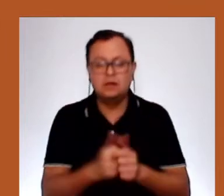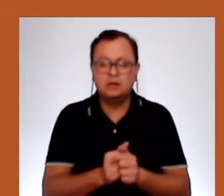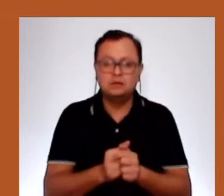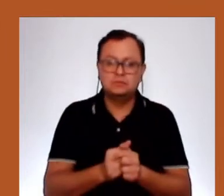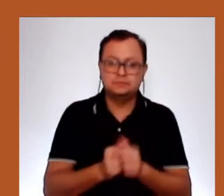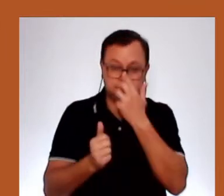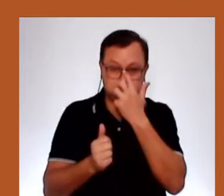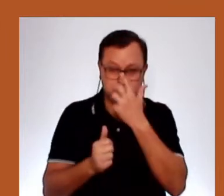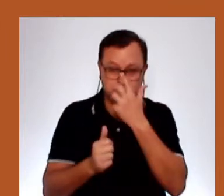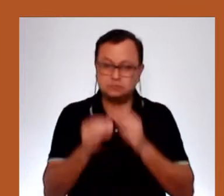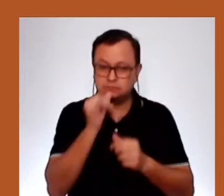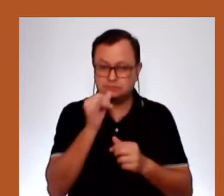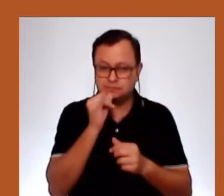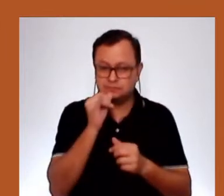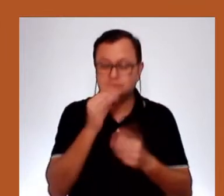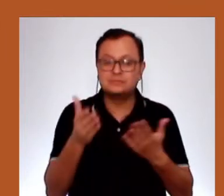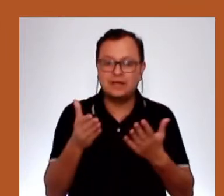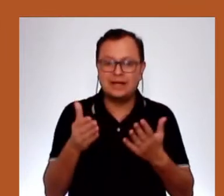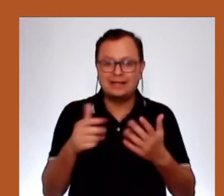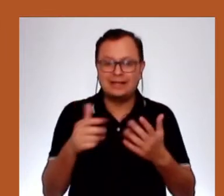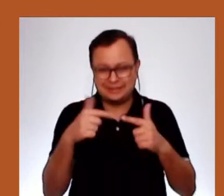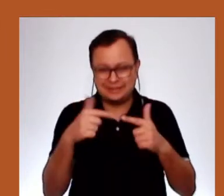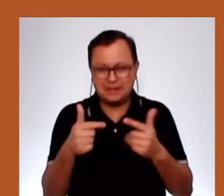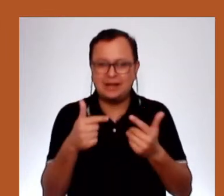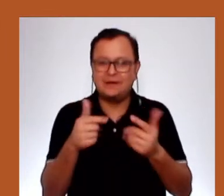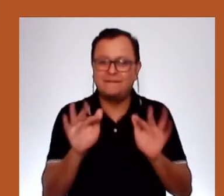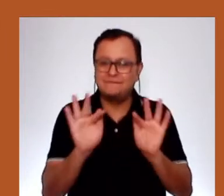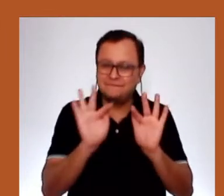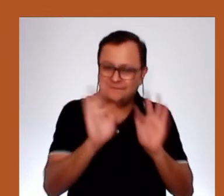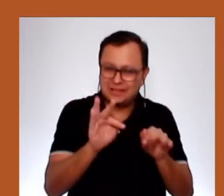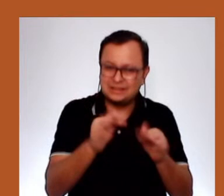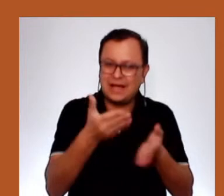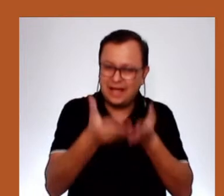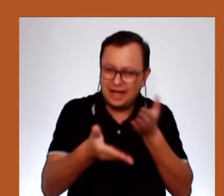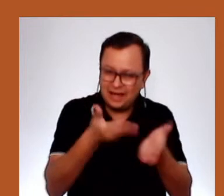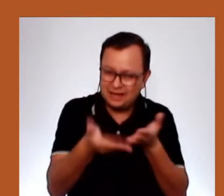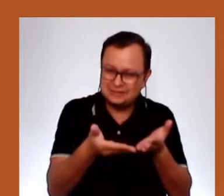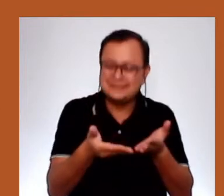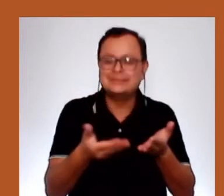ali nesse processo, né? E